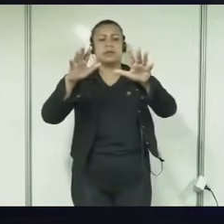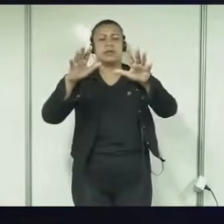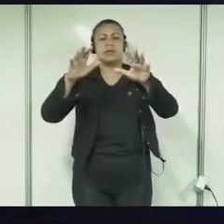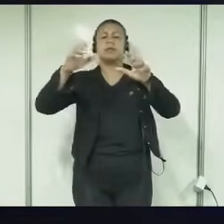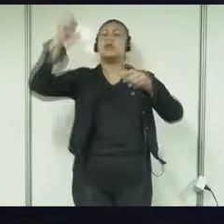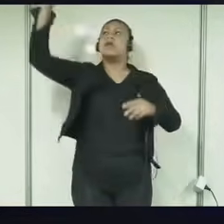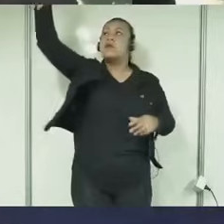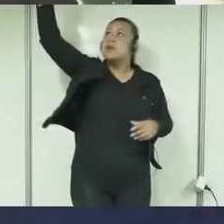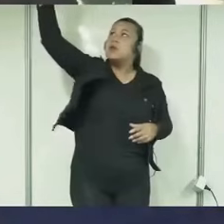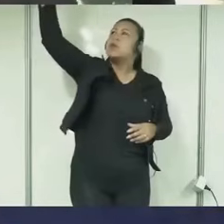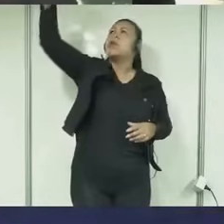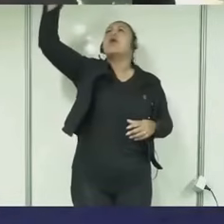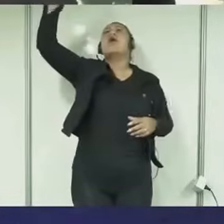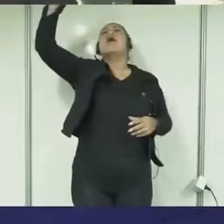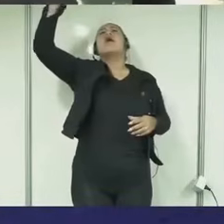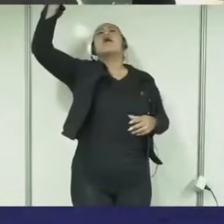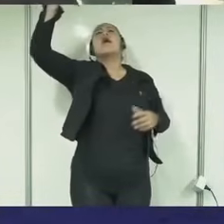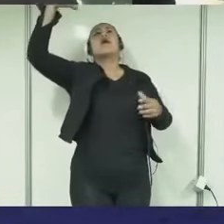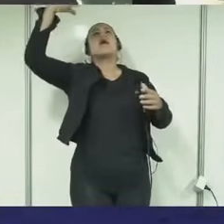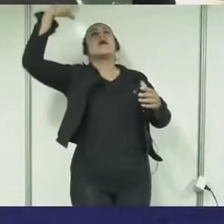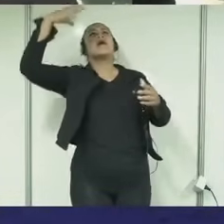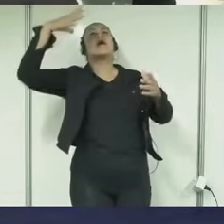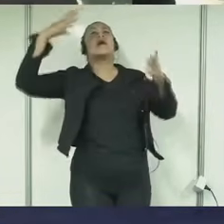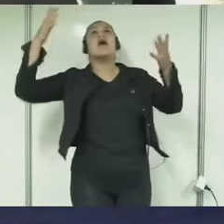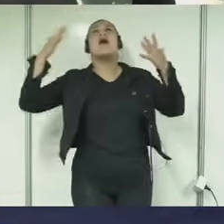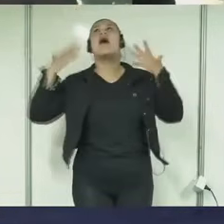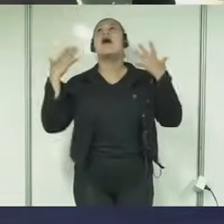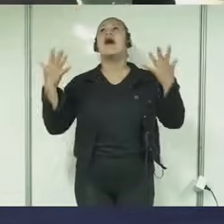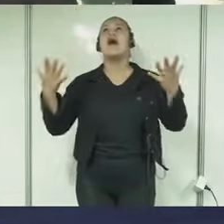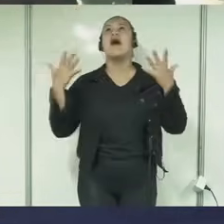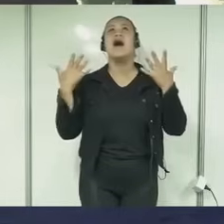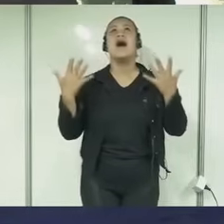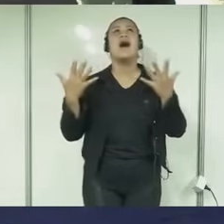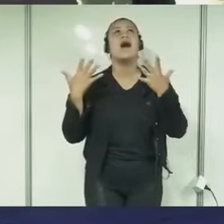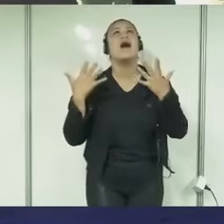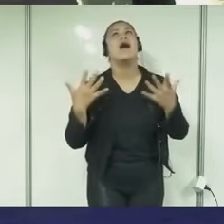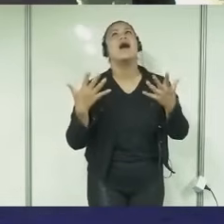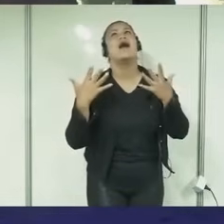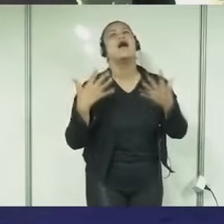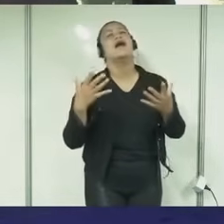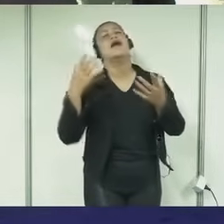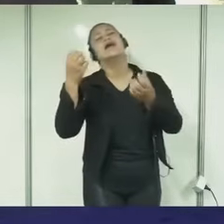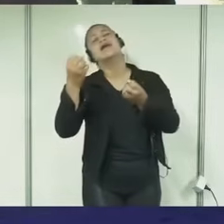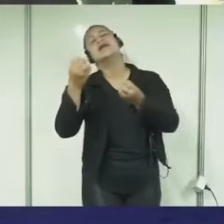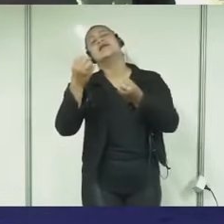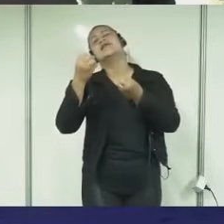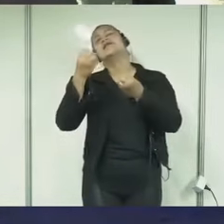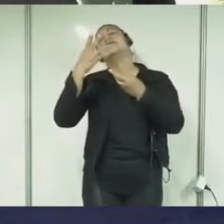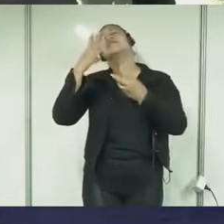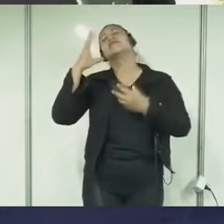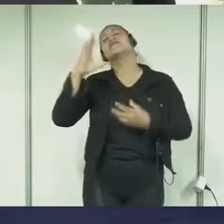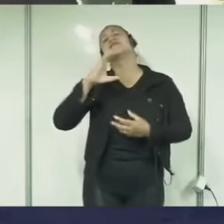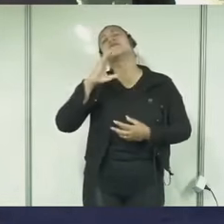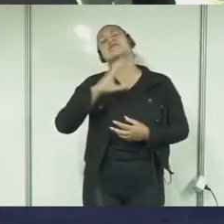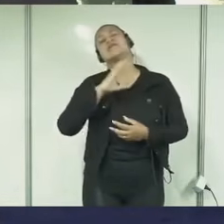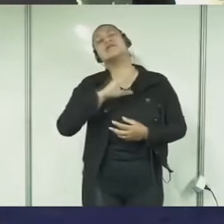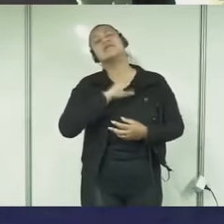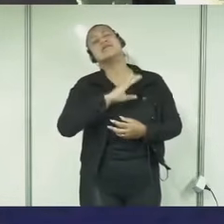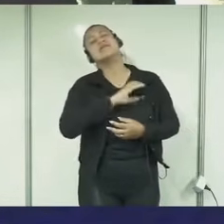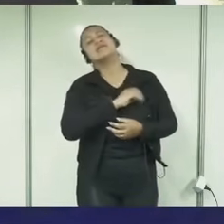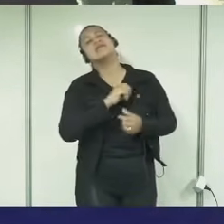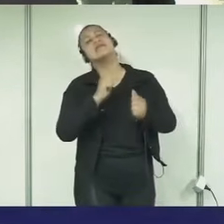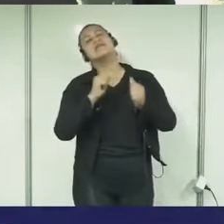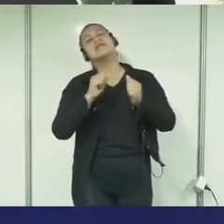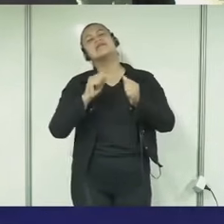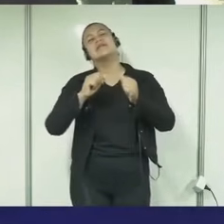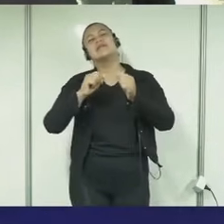de Deus, a luz de Jesus chega até você e te traz todo o bem, todo o amor, toda a cura, toda